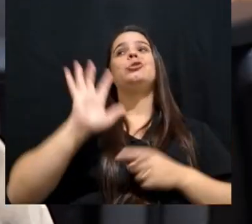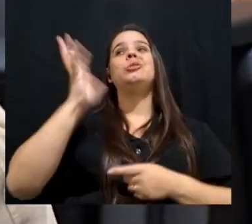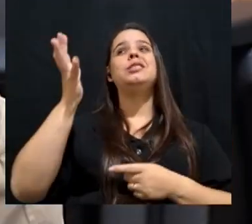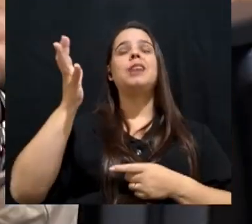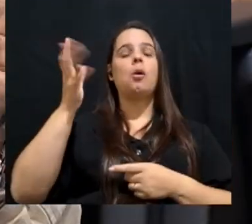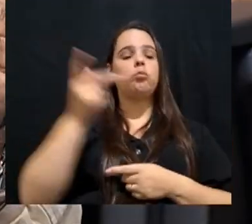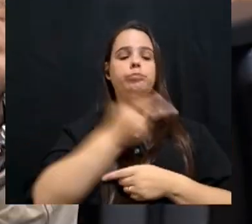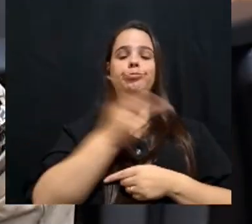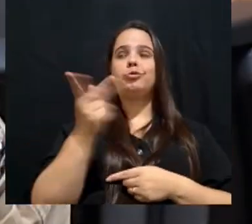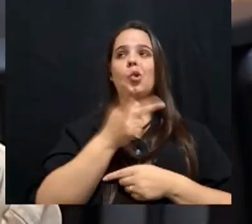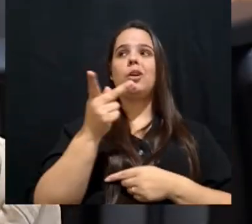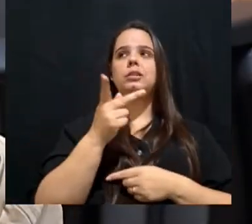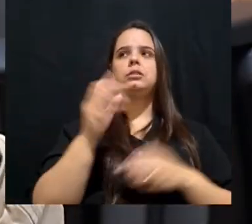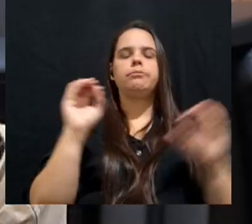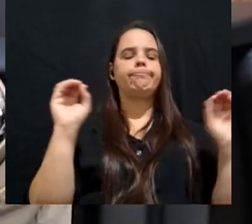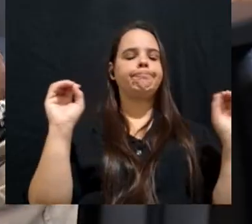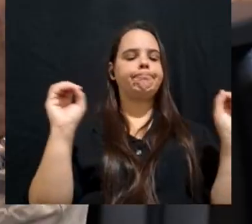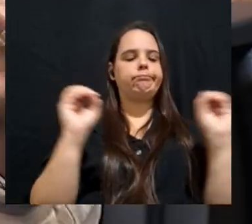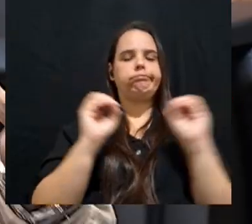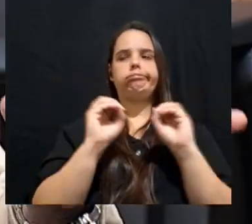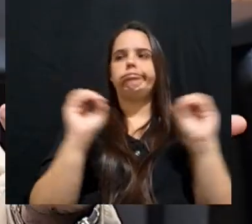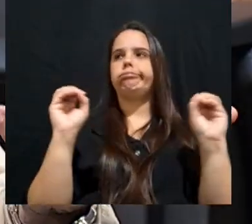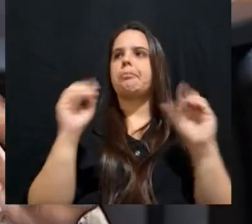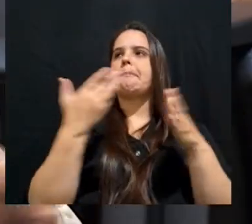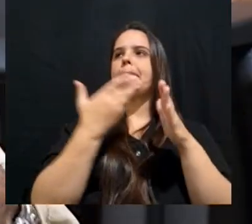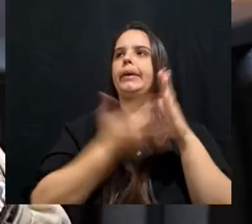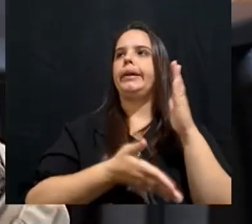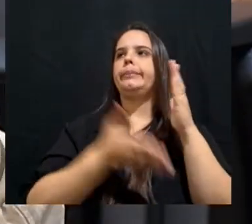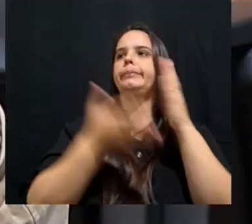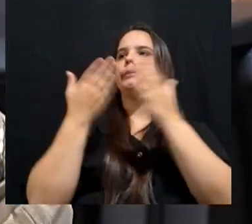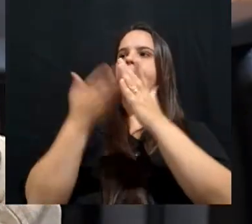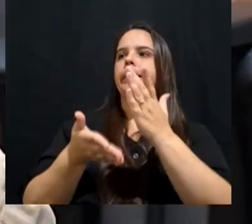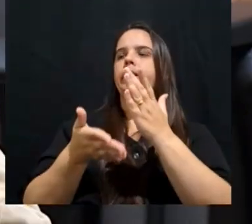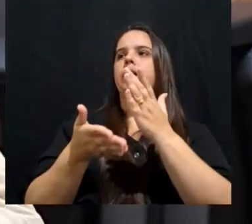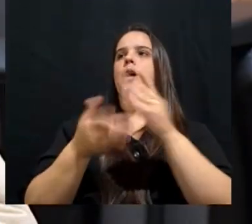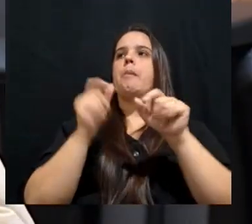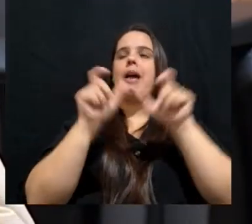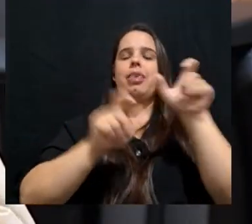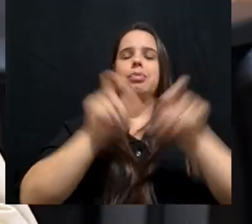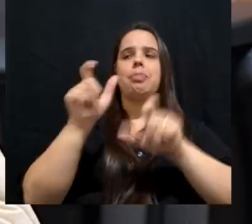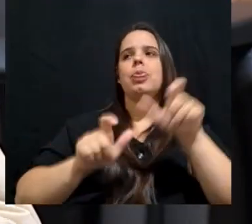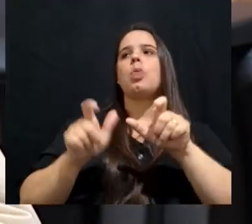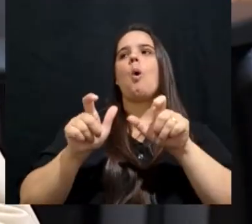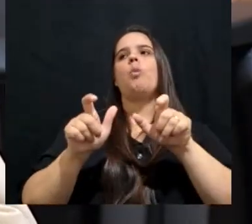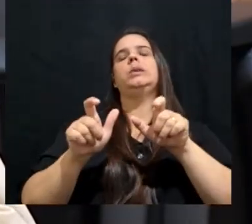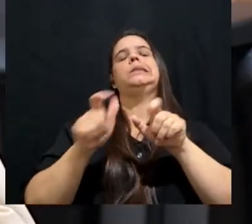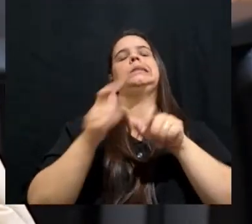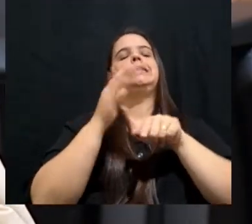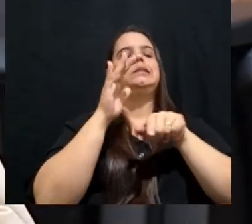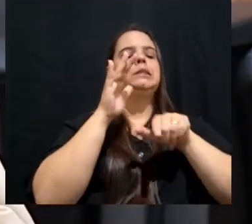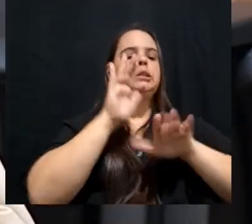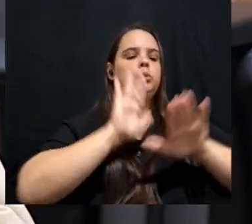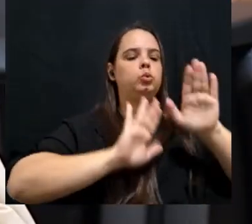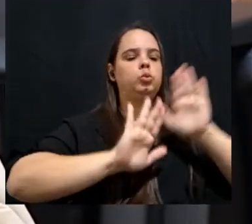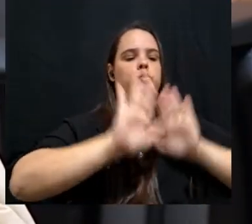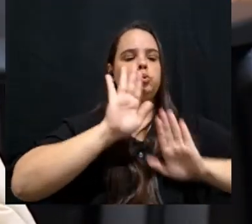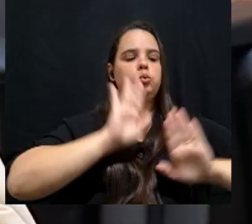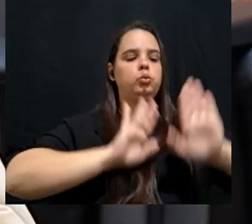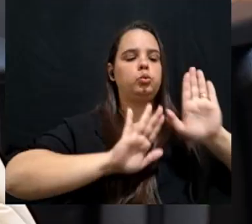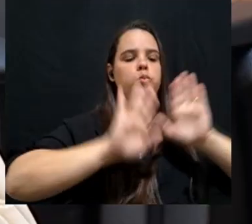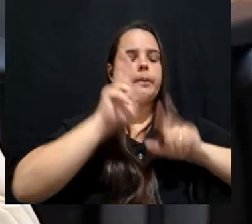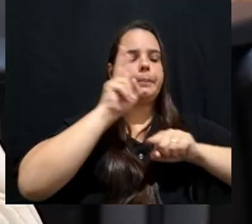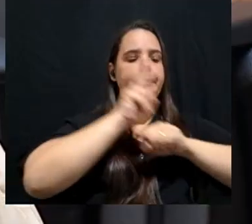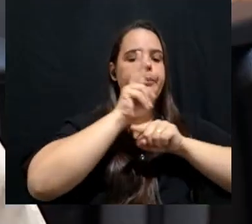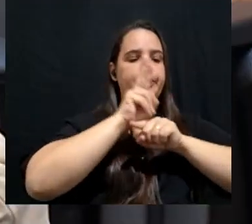Os 2 parques que nós fizemos, a população, infelizmente, ali, né, não soube aproveitar. E